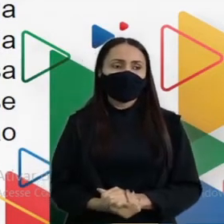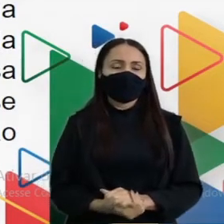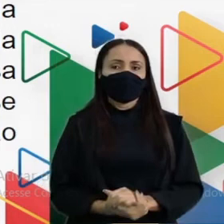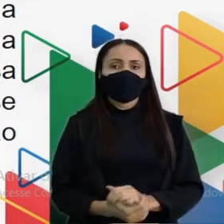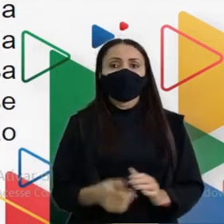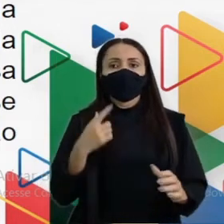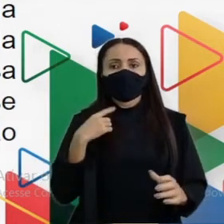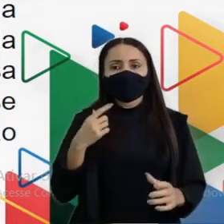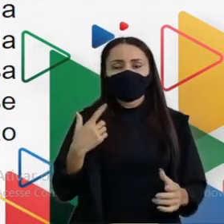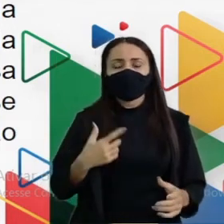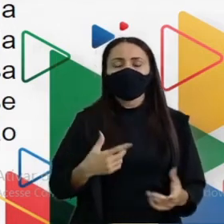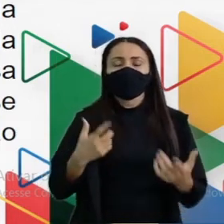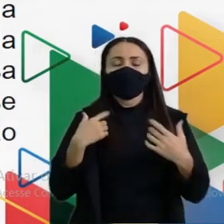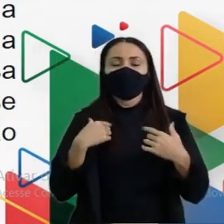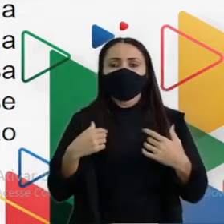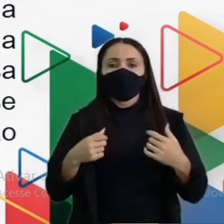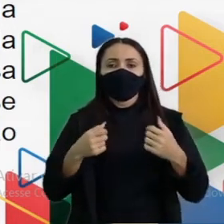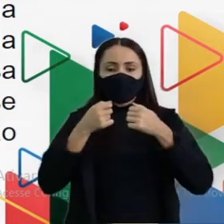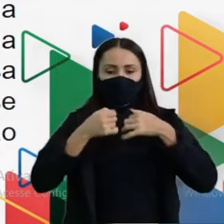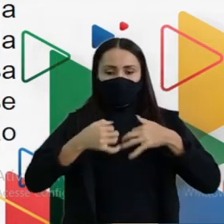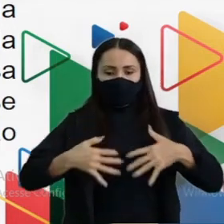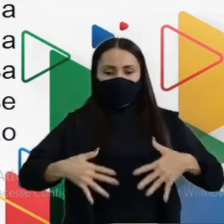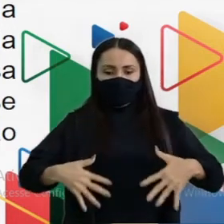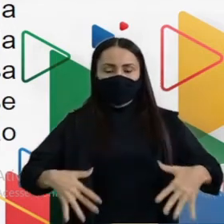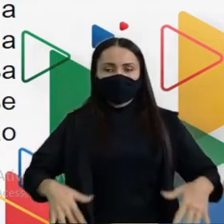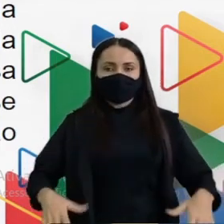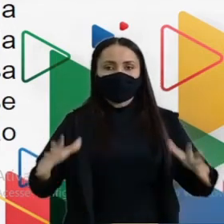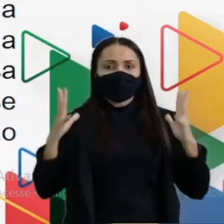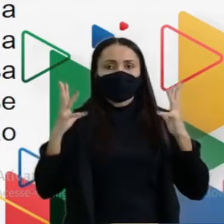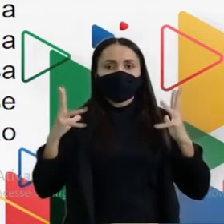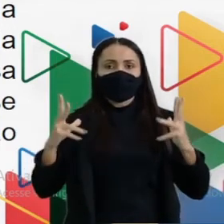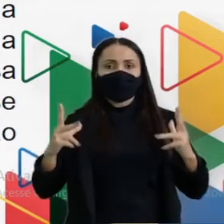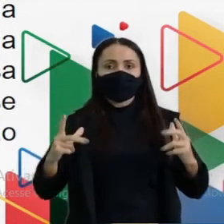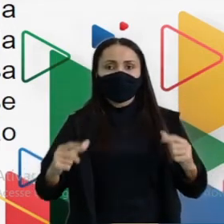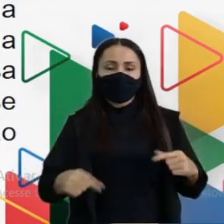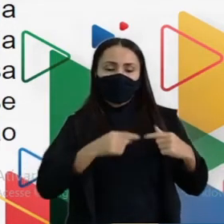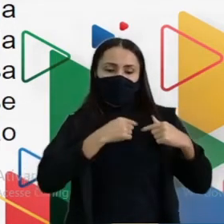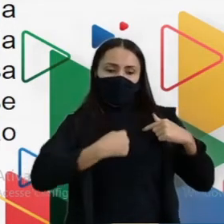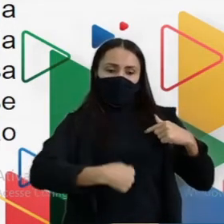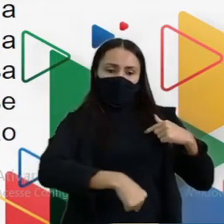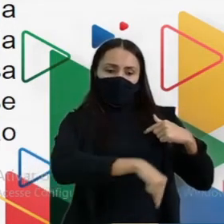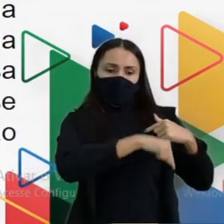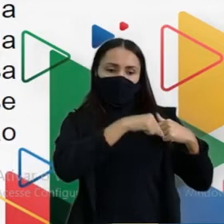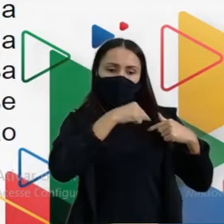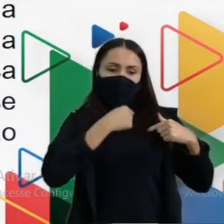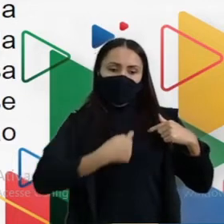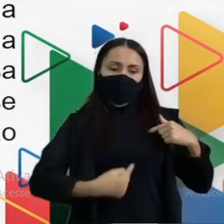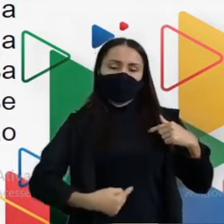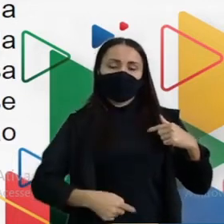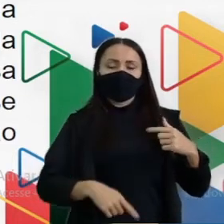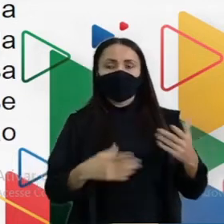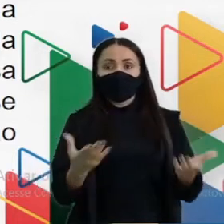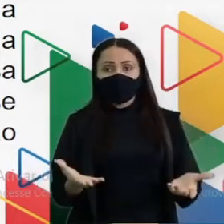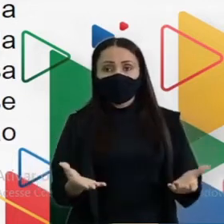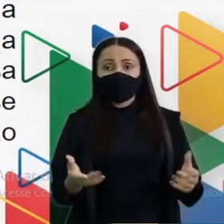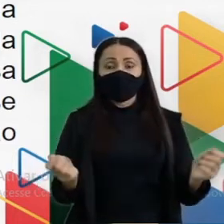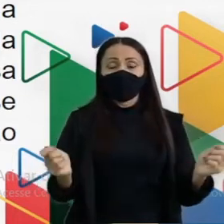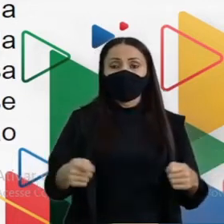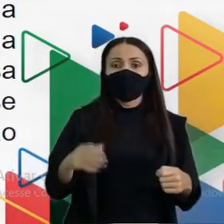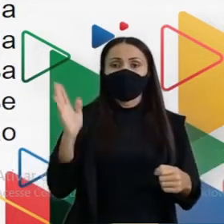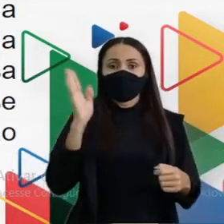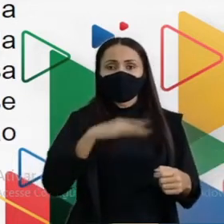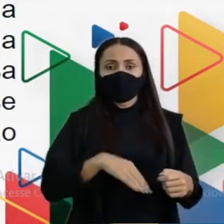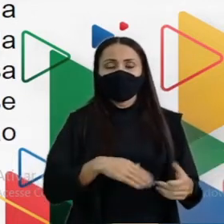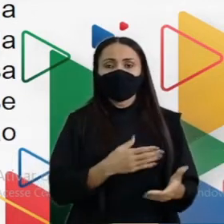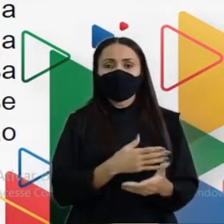essa fluência do sangue, vai limpando também as artérias de possíveis males que existem ali durante o